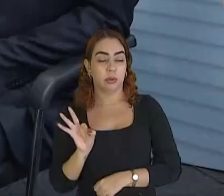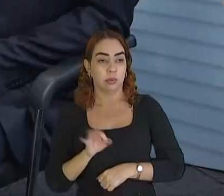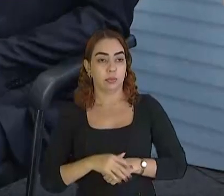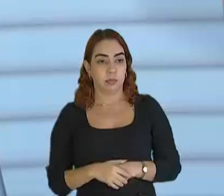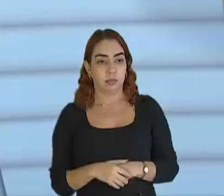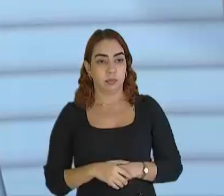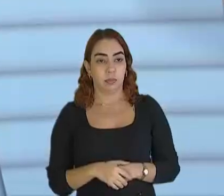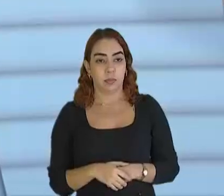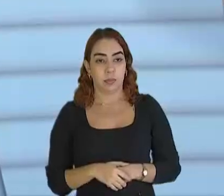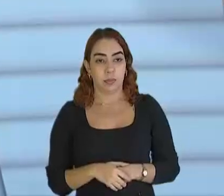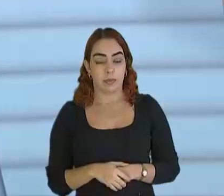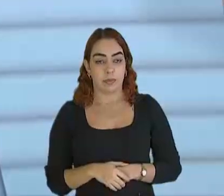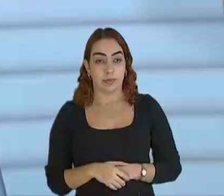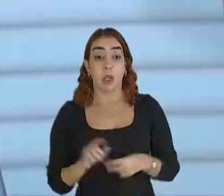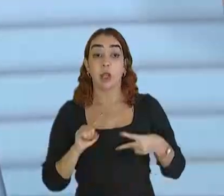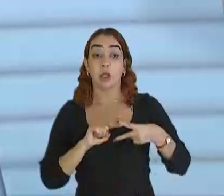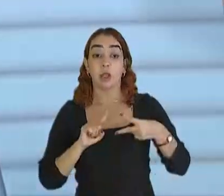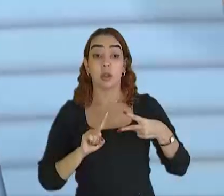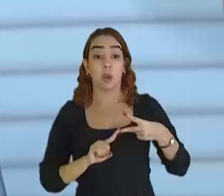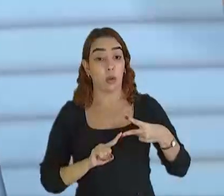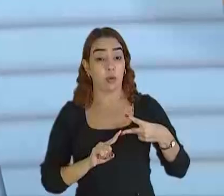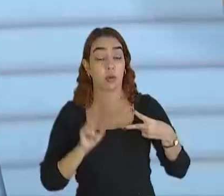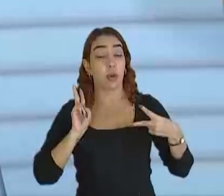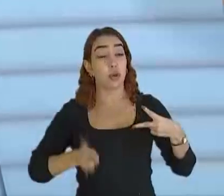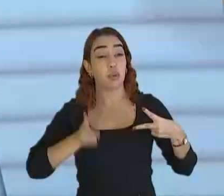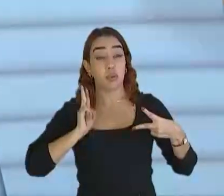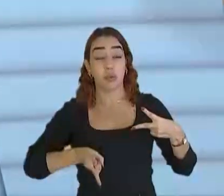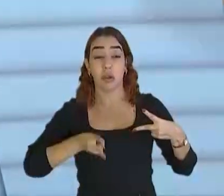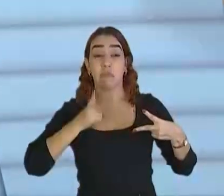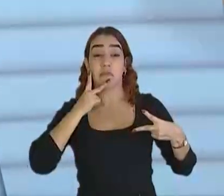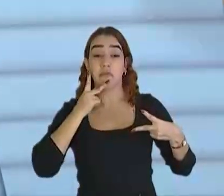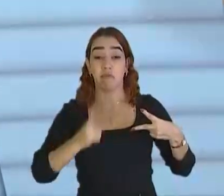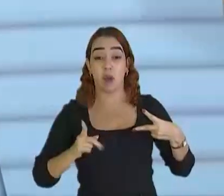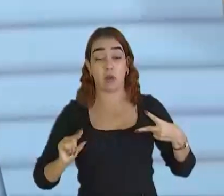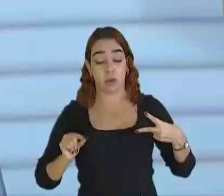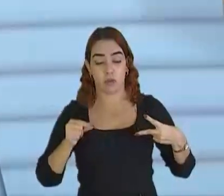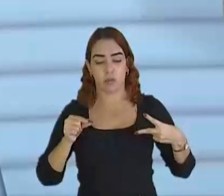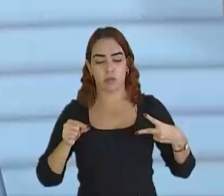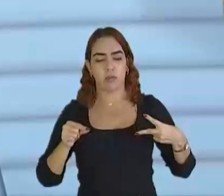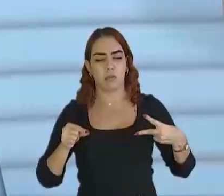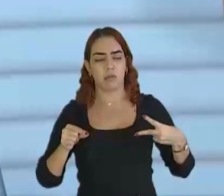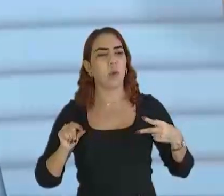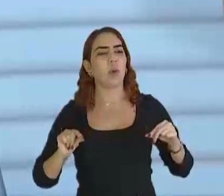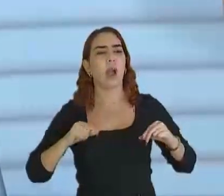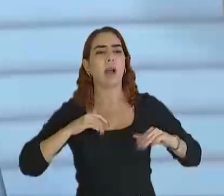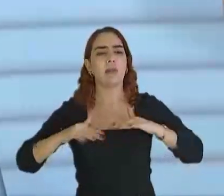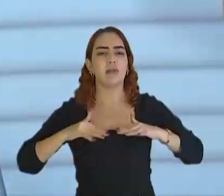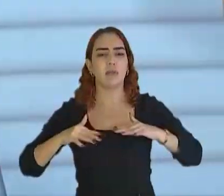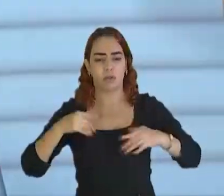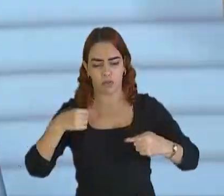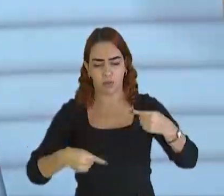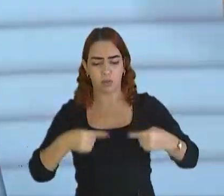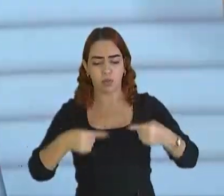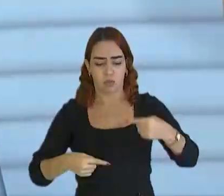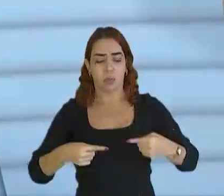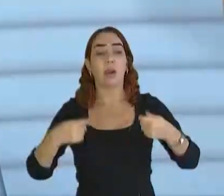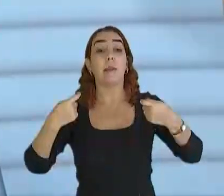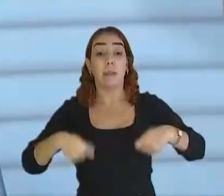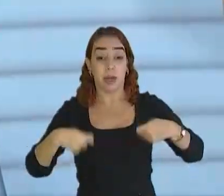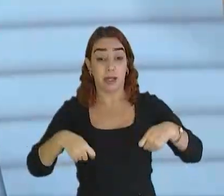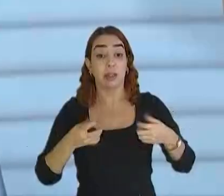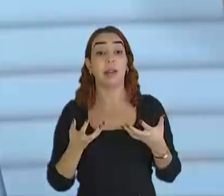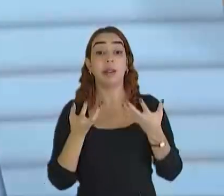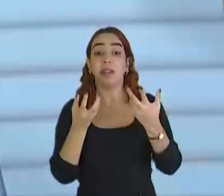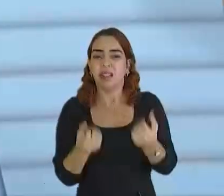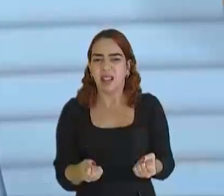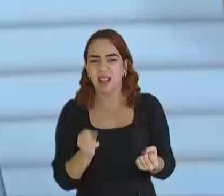Eu tenho dois princípios, né? Que a gente não pode renunciar a determinadas tarefas públicas, né? Porque renunciar à tarefa pública hoje no Brasil